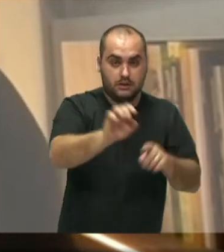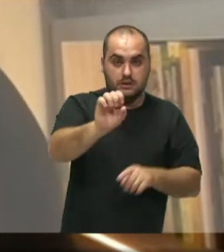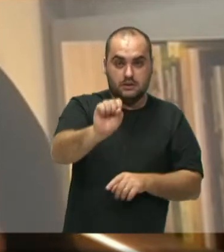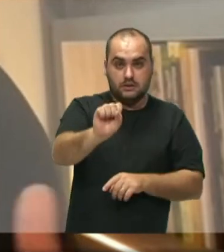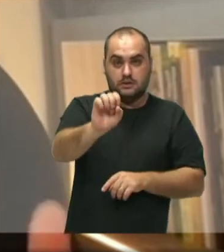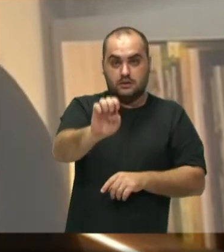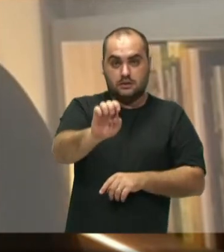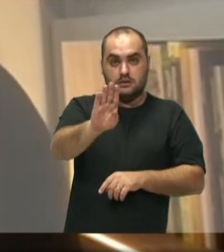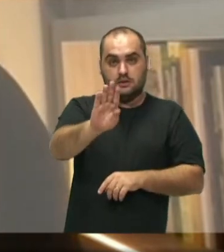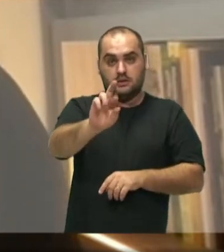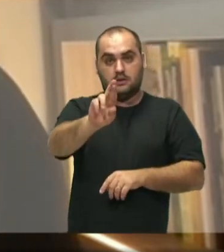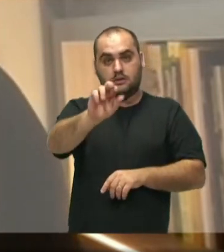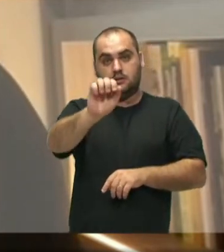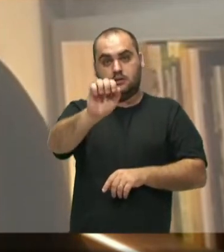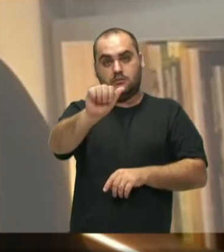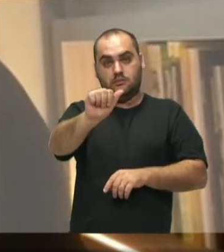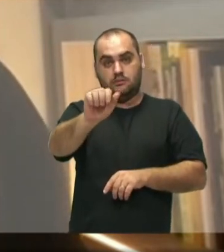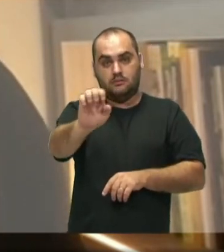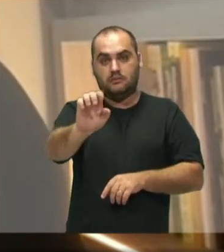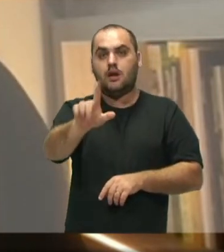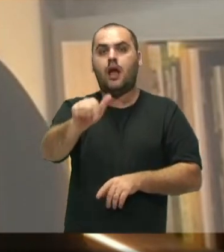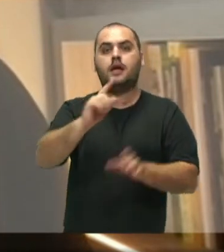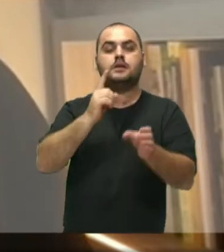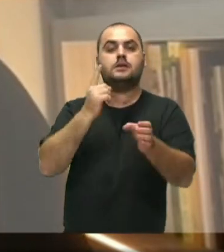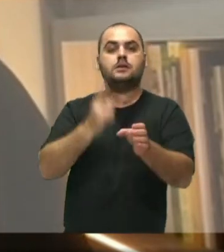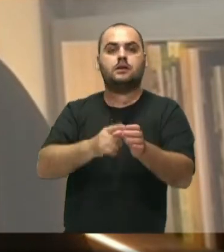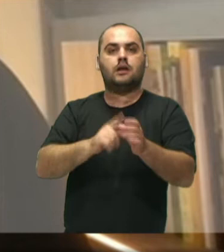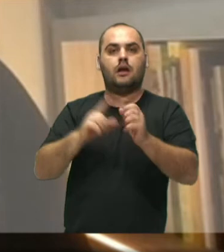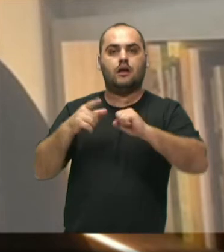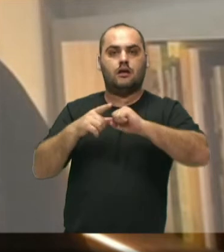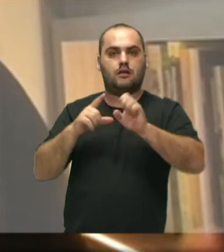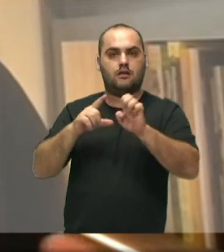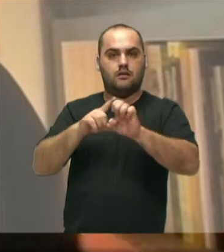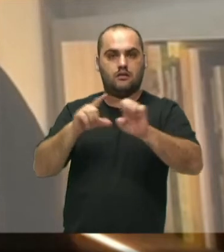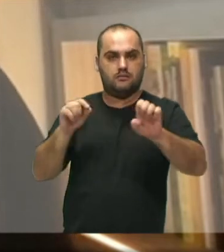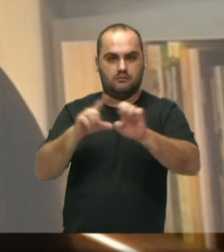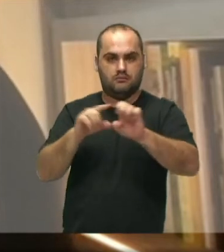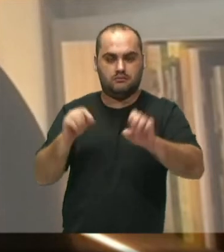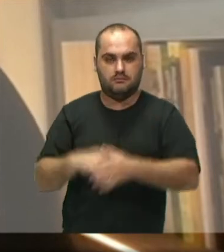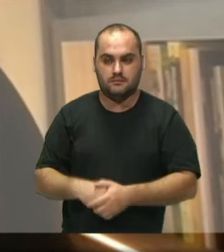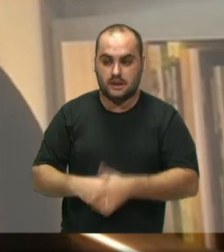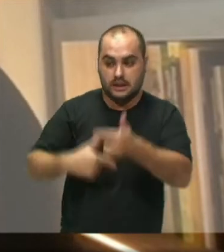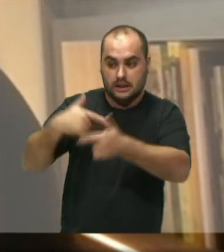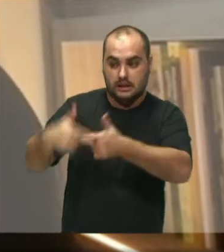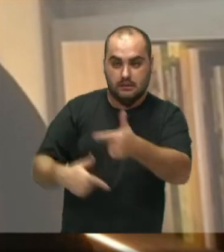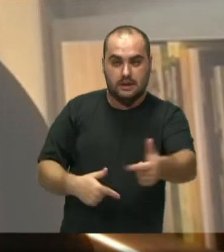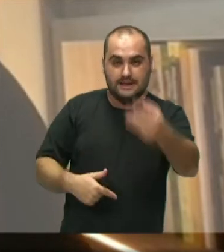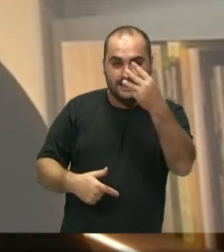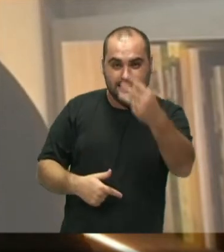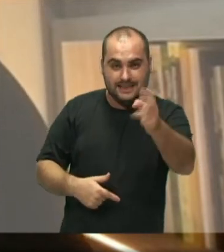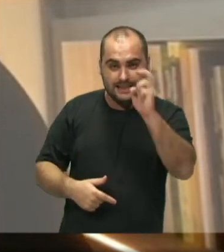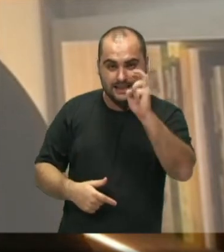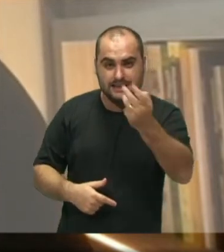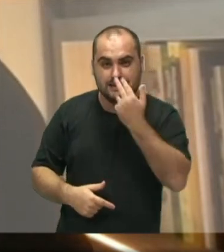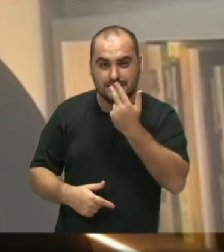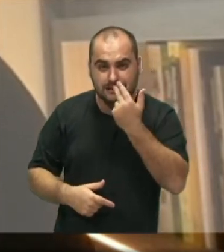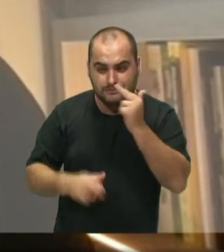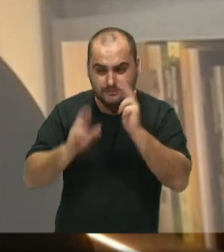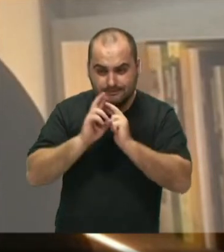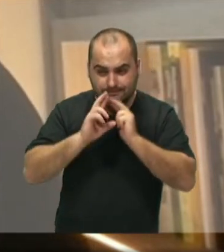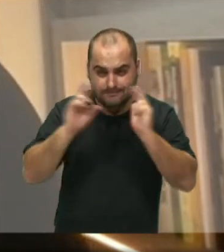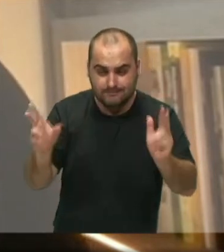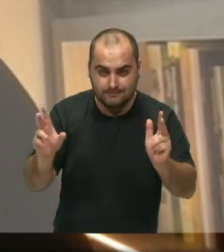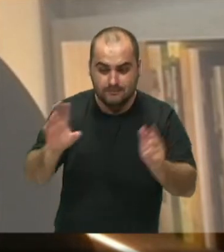que se chama cidade empreendedora Esse é um programa que trabalha com 35 módulos diferentes é